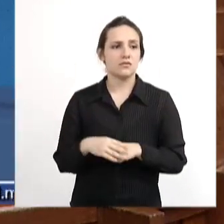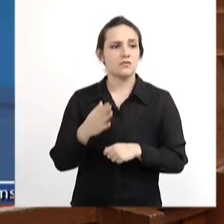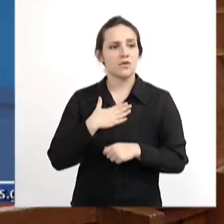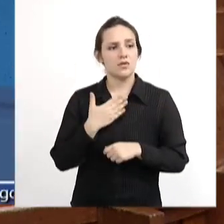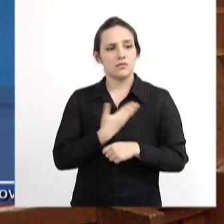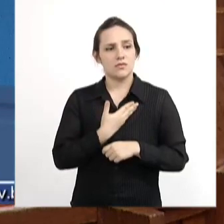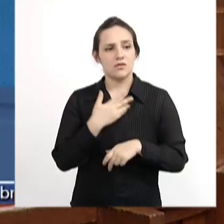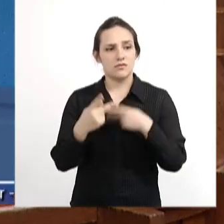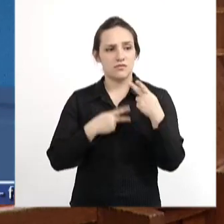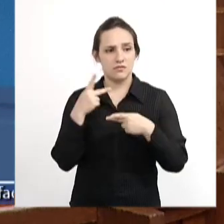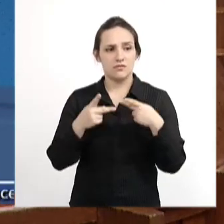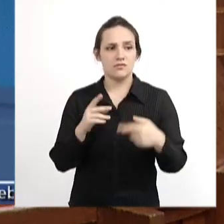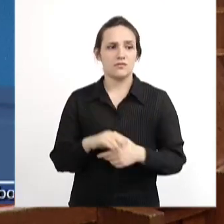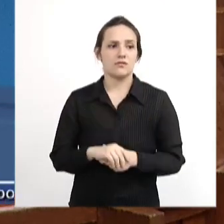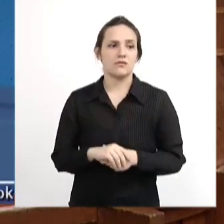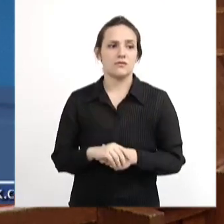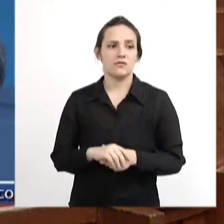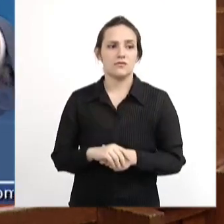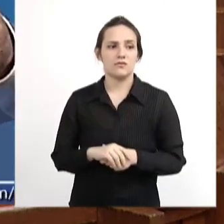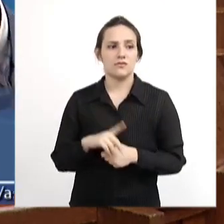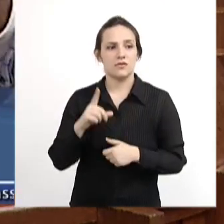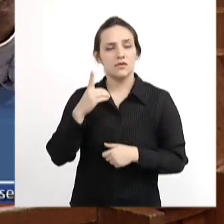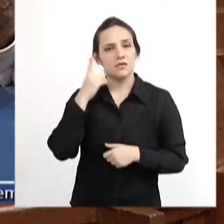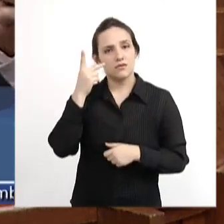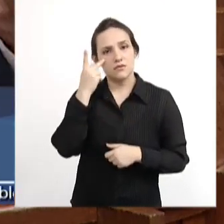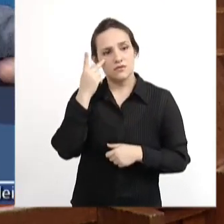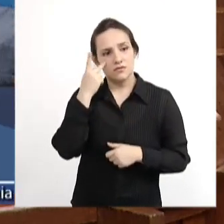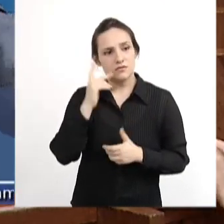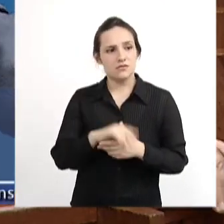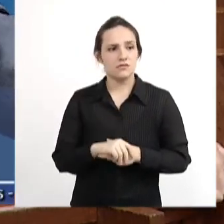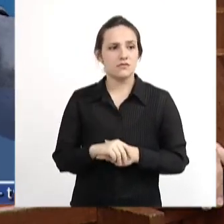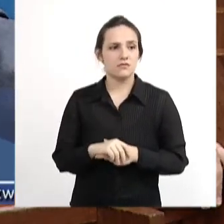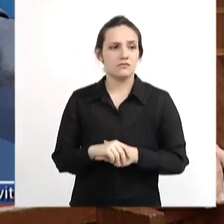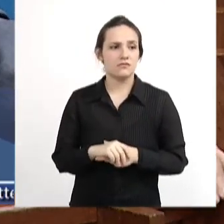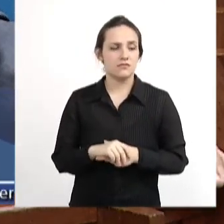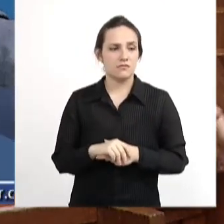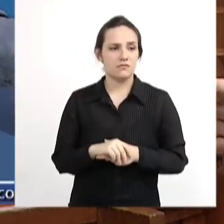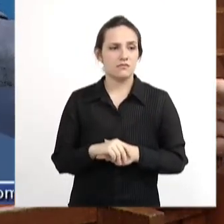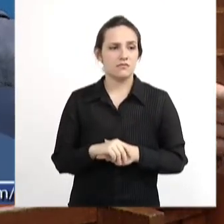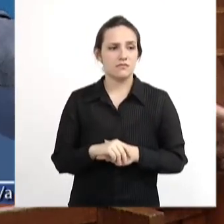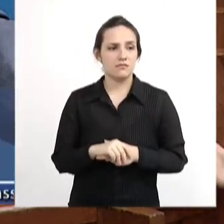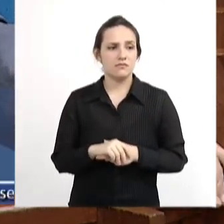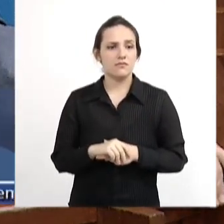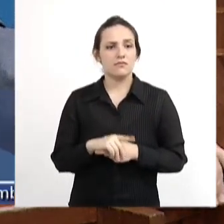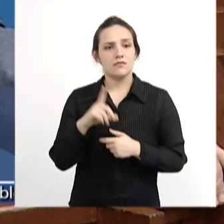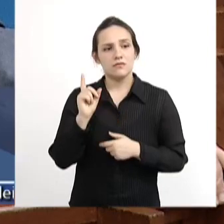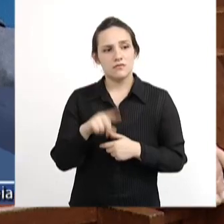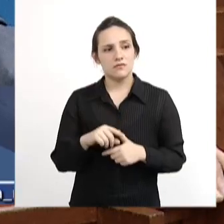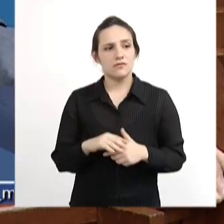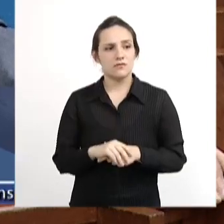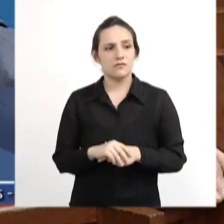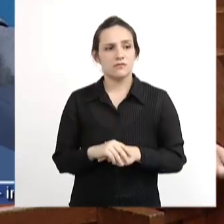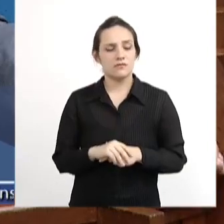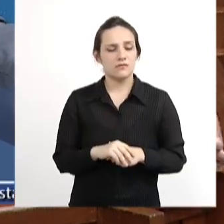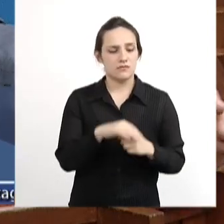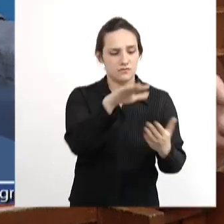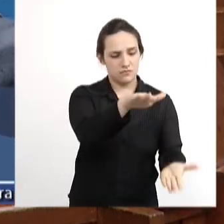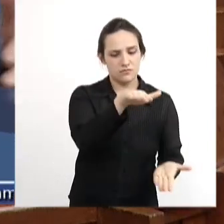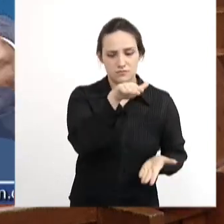colega, distinto deputado Pedro Kemp, tratou sobre o fornecimento das cestas